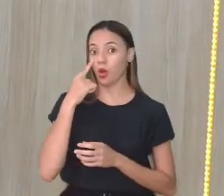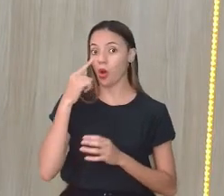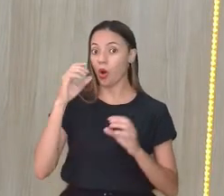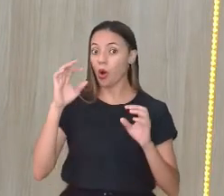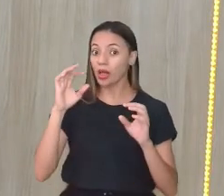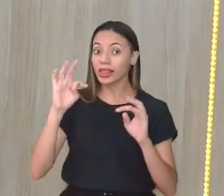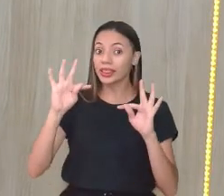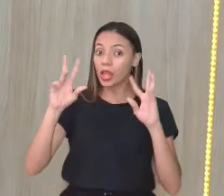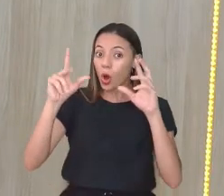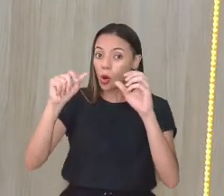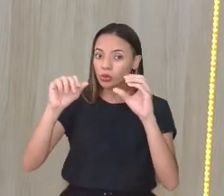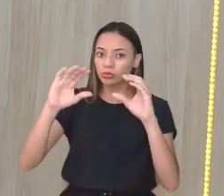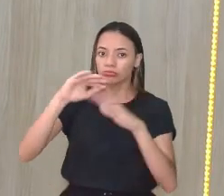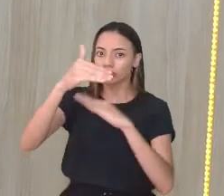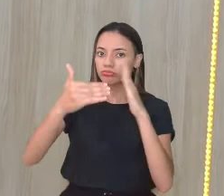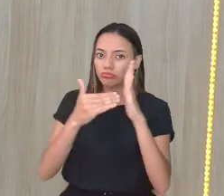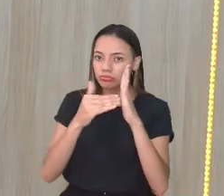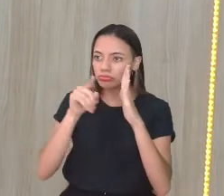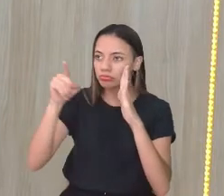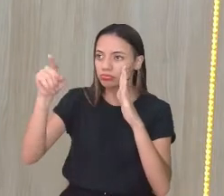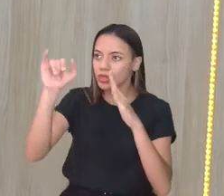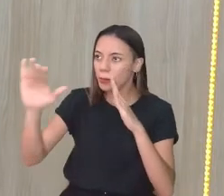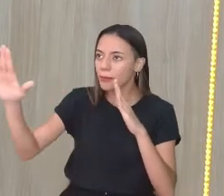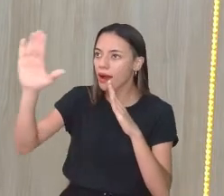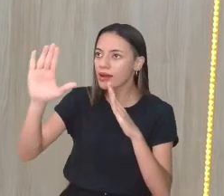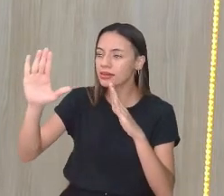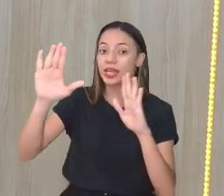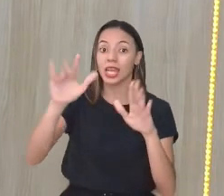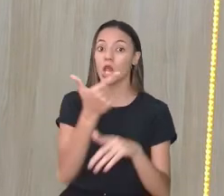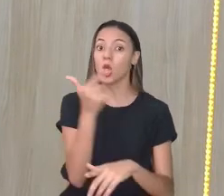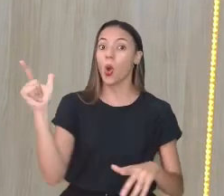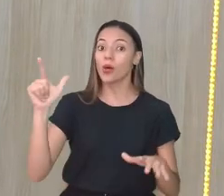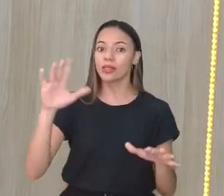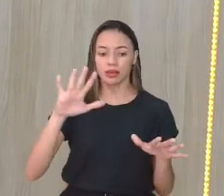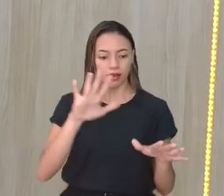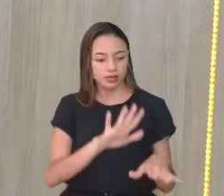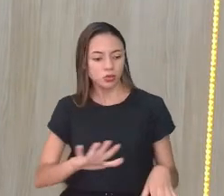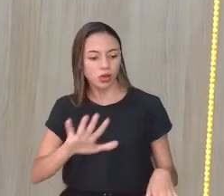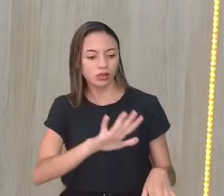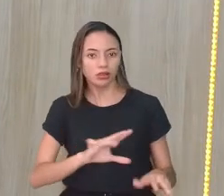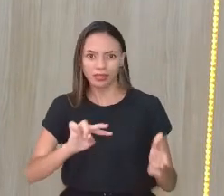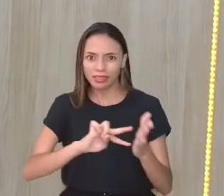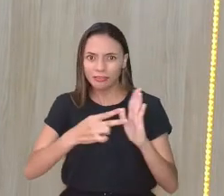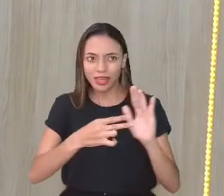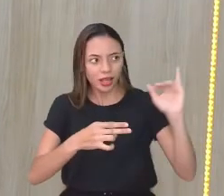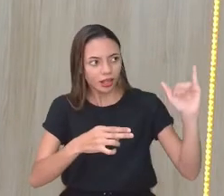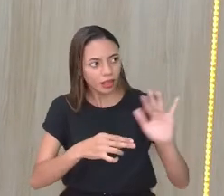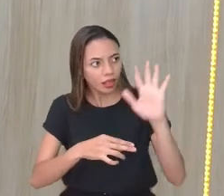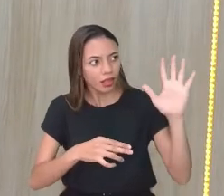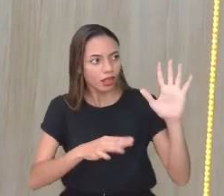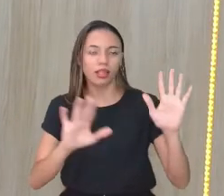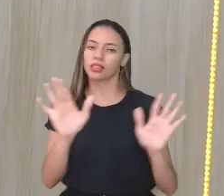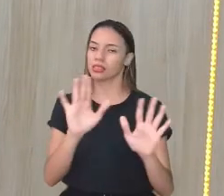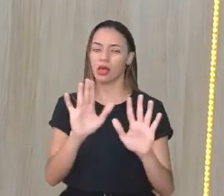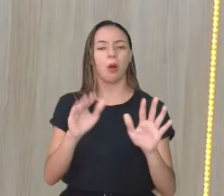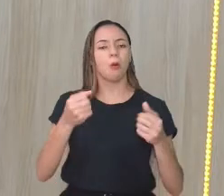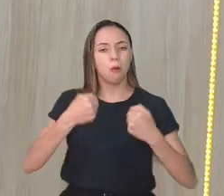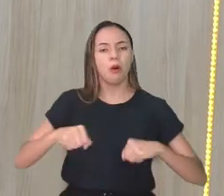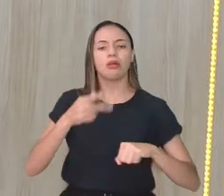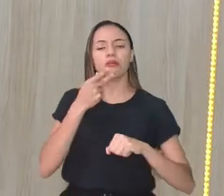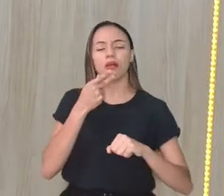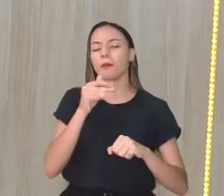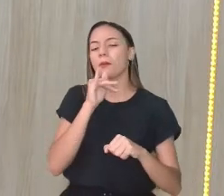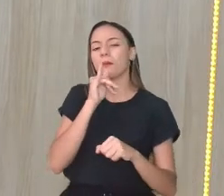todo, em outras situações, pode não necessariamente ser desenhos. Eu posso, por exemplo, falar de uma situação de fração